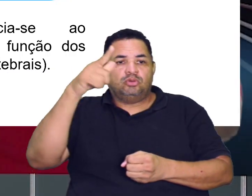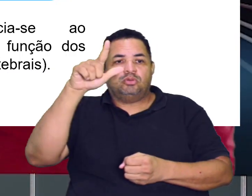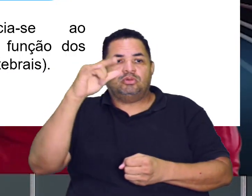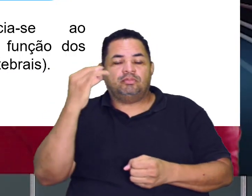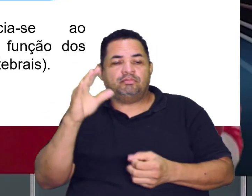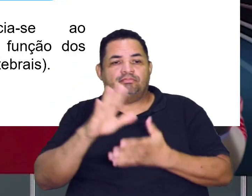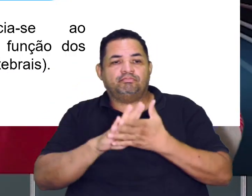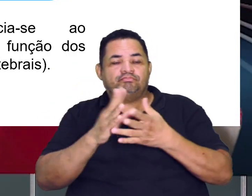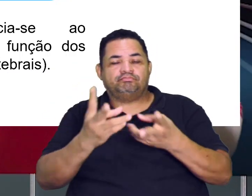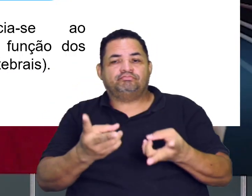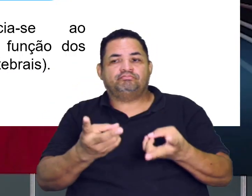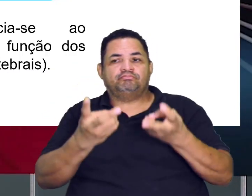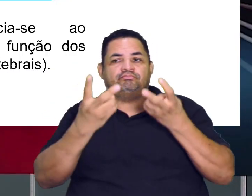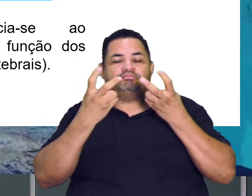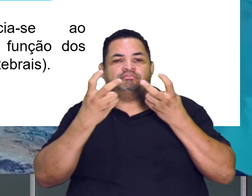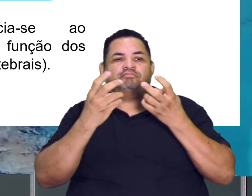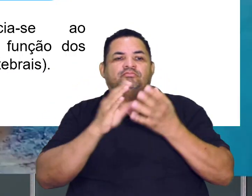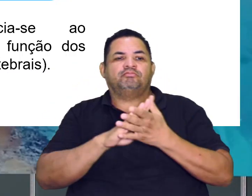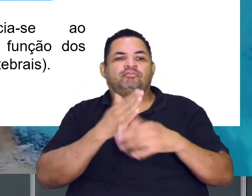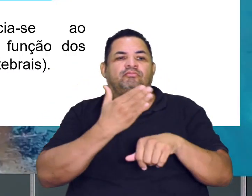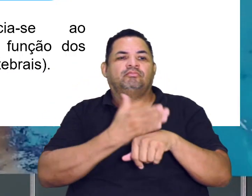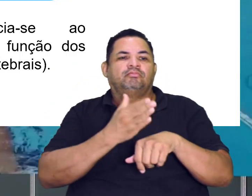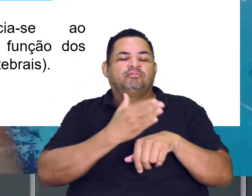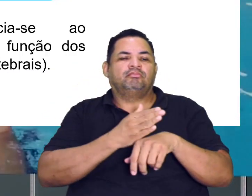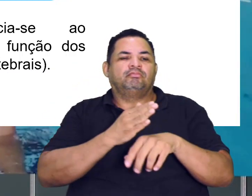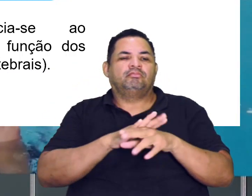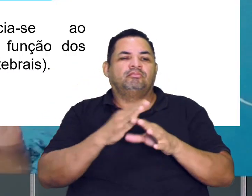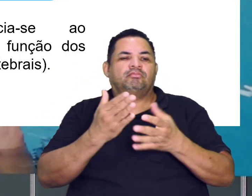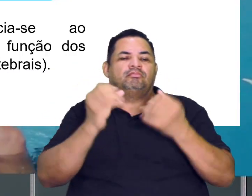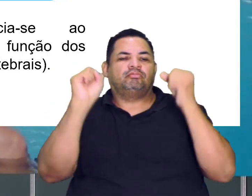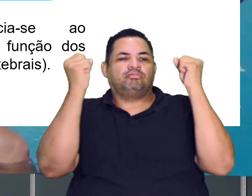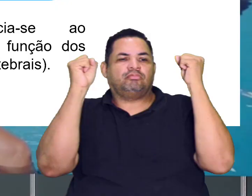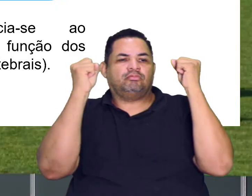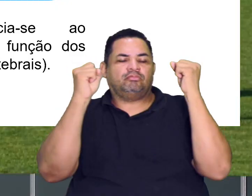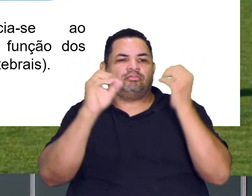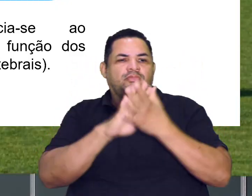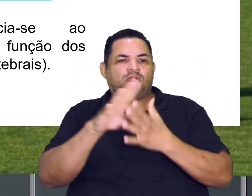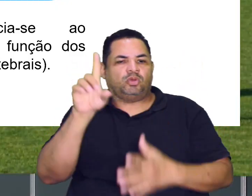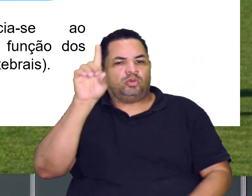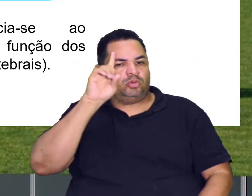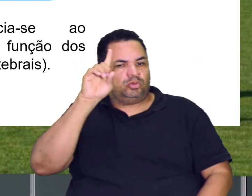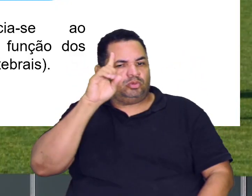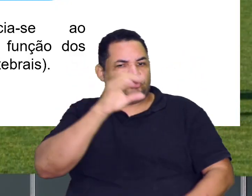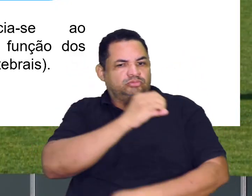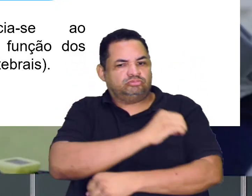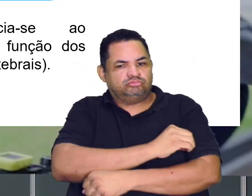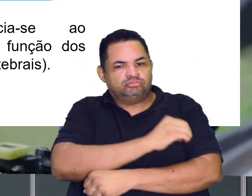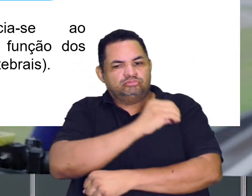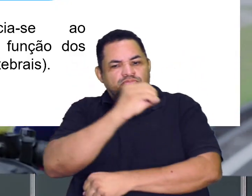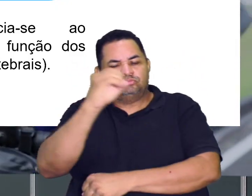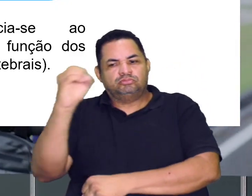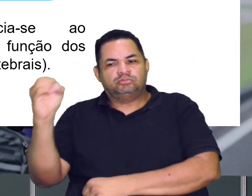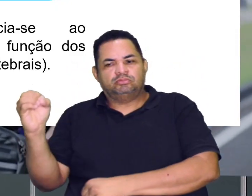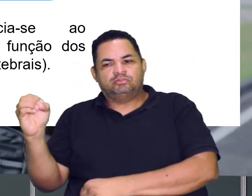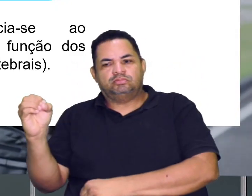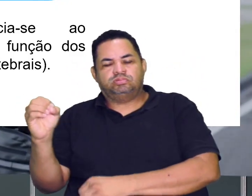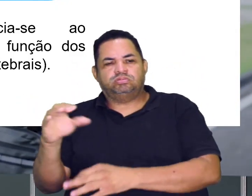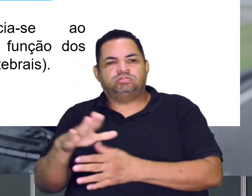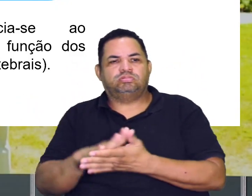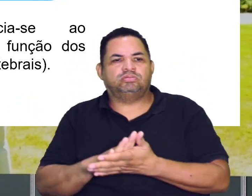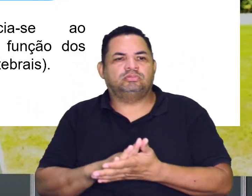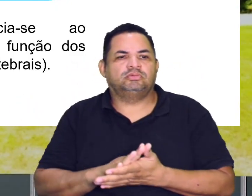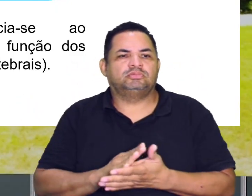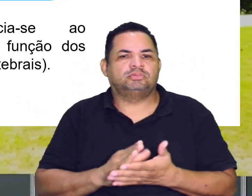perceber a importância do exercício físico no nosso dia a dia, na nossa rotina, ao longo do passar